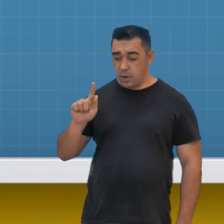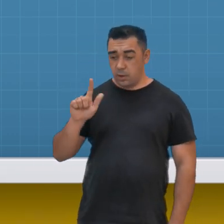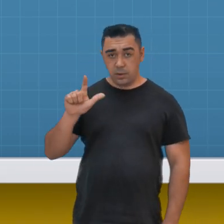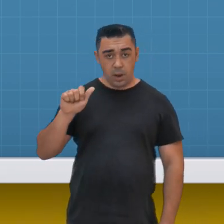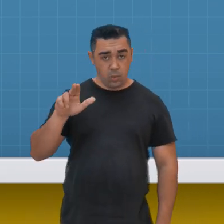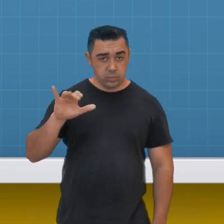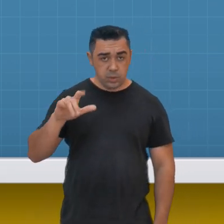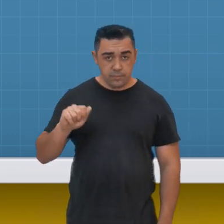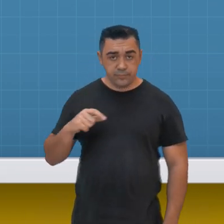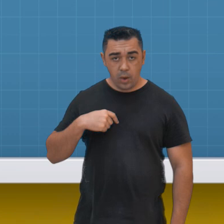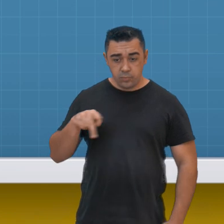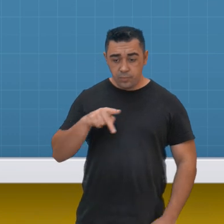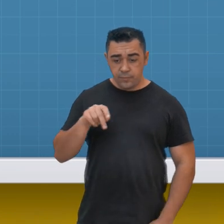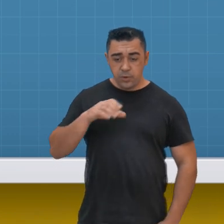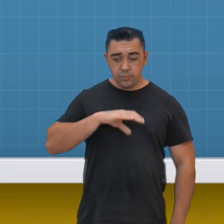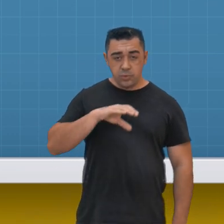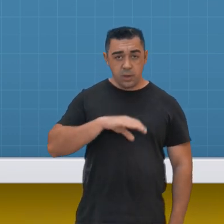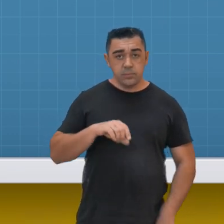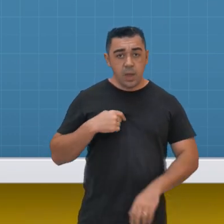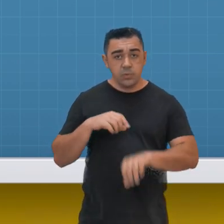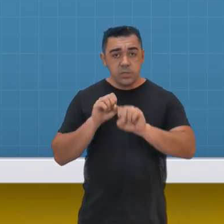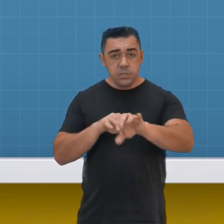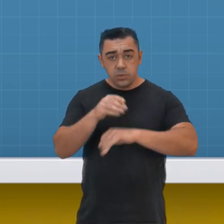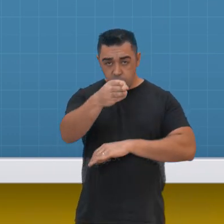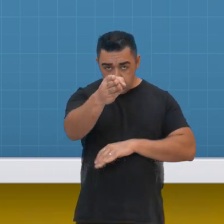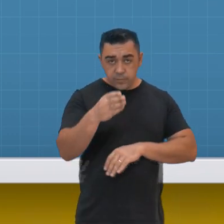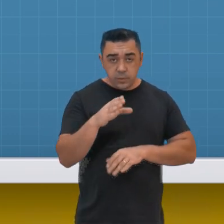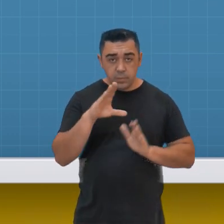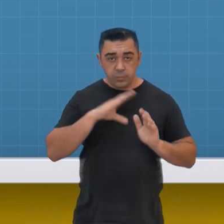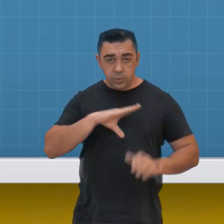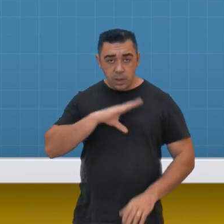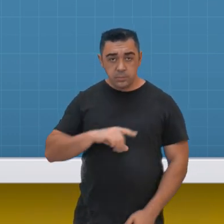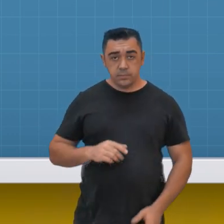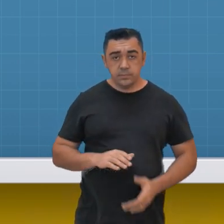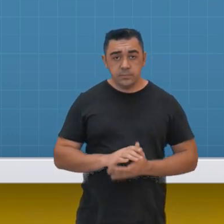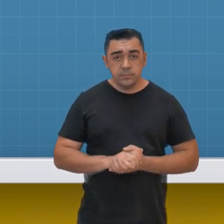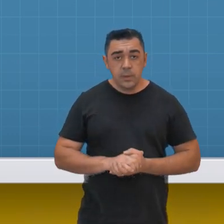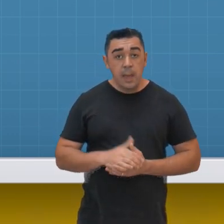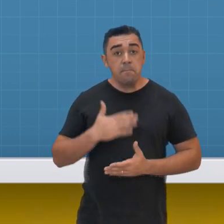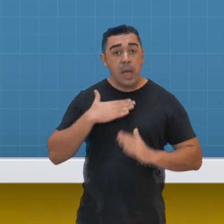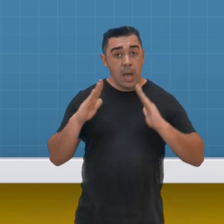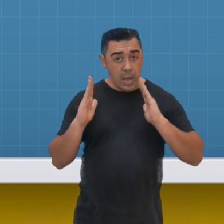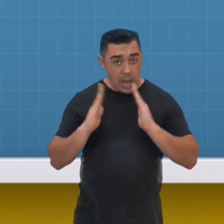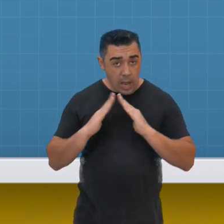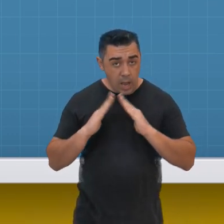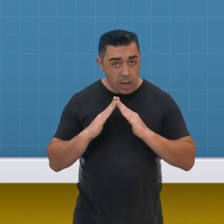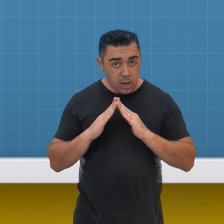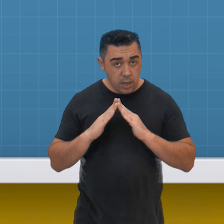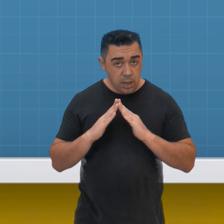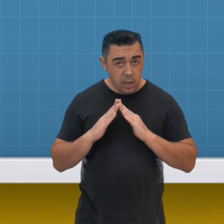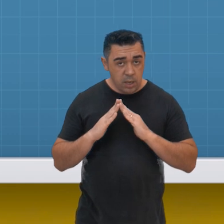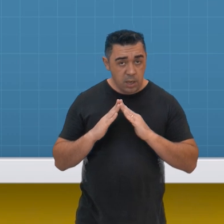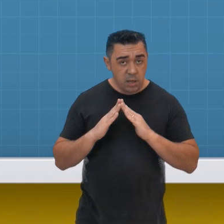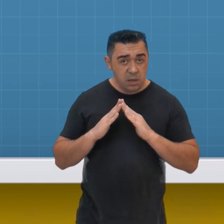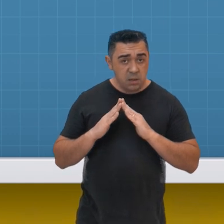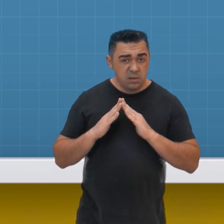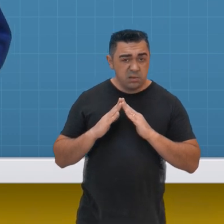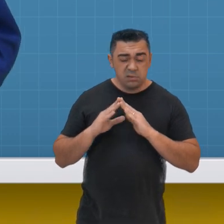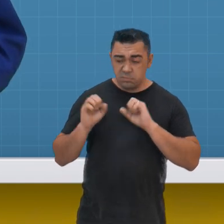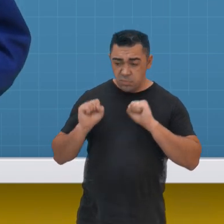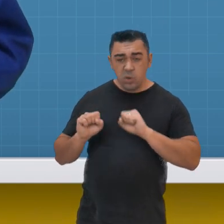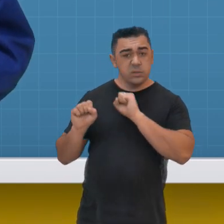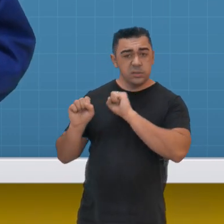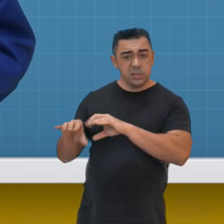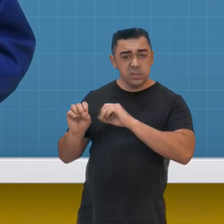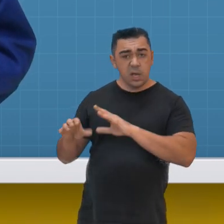língua portuguesa. Eu ensino língua portuguesa para vocês. Na minha casa, eu pouco ensinava